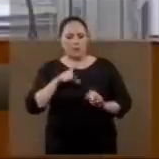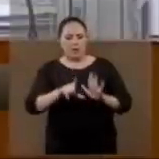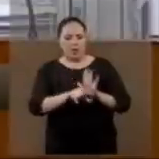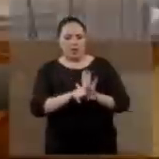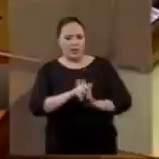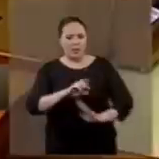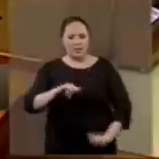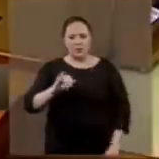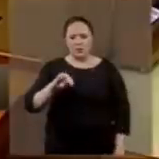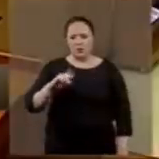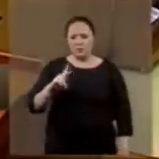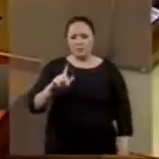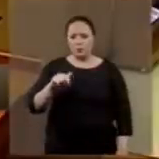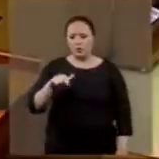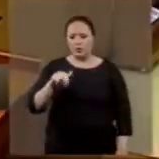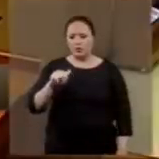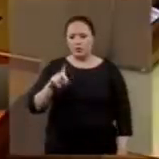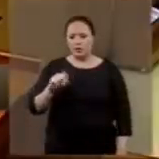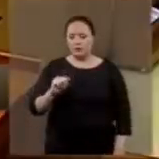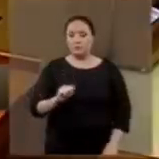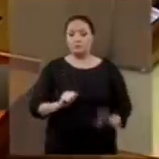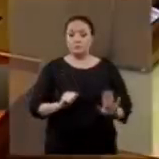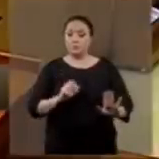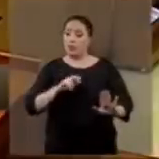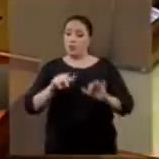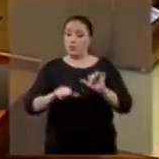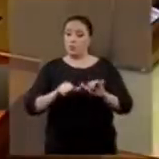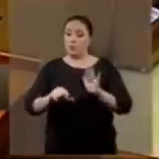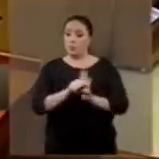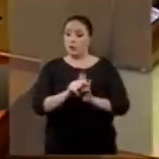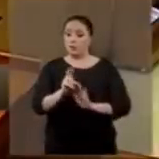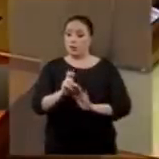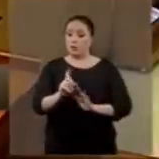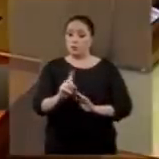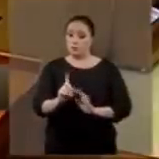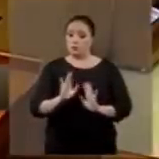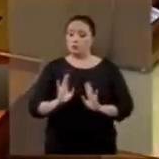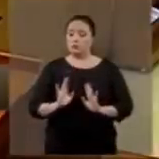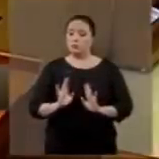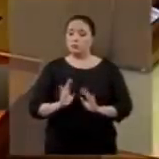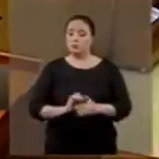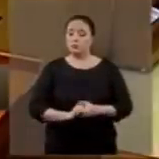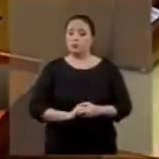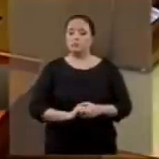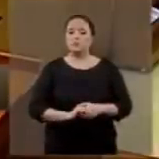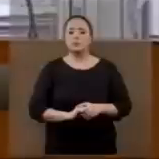impugnada nem... Mas ela não mudou o parágrafo 5º. O parágrafo 5º...